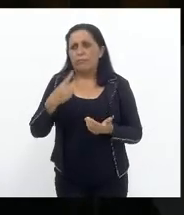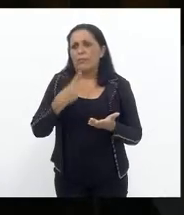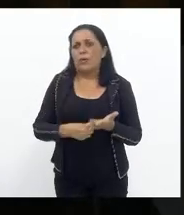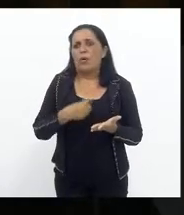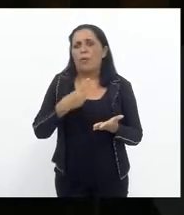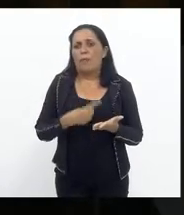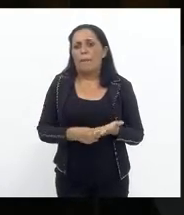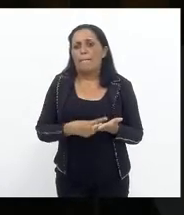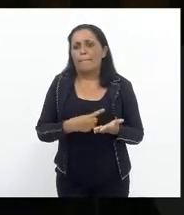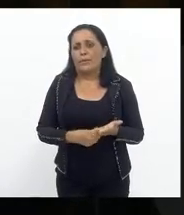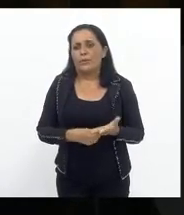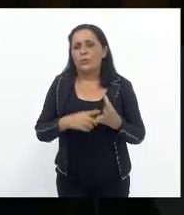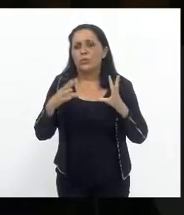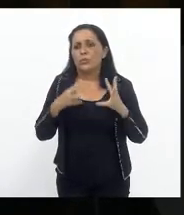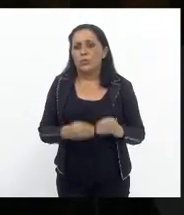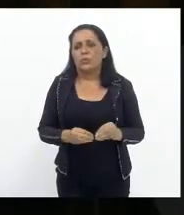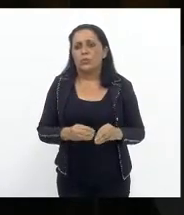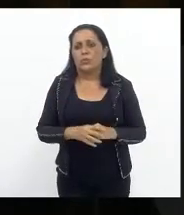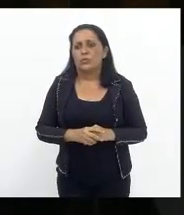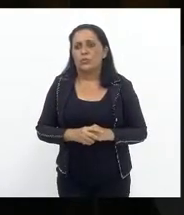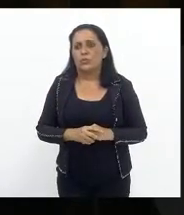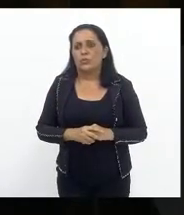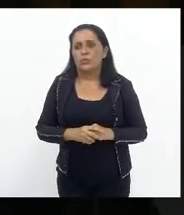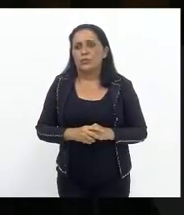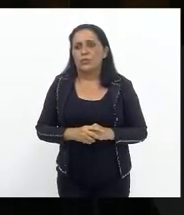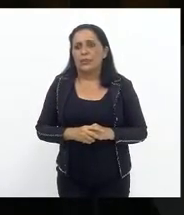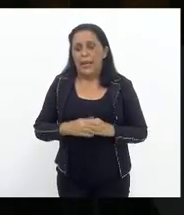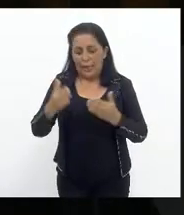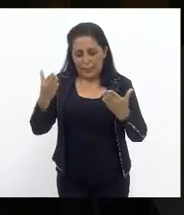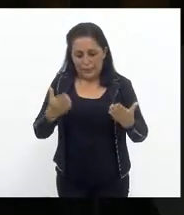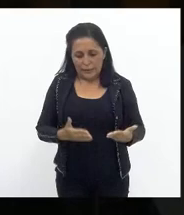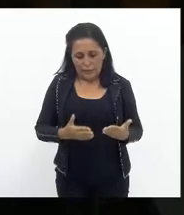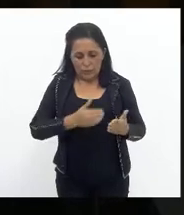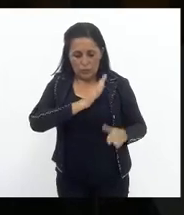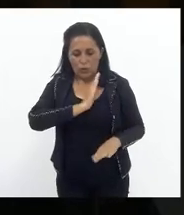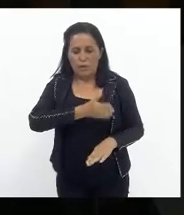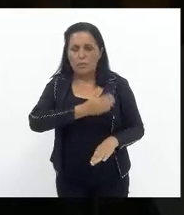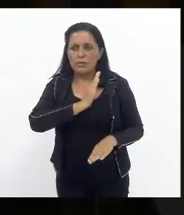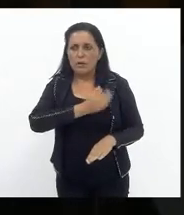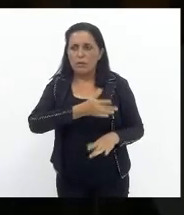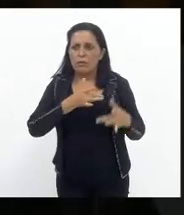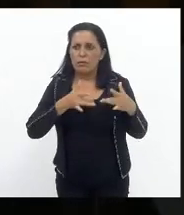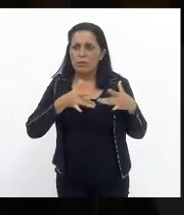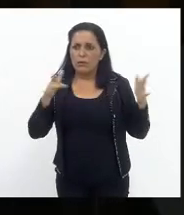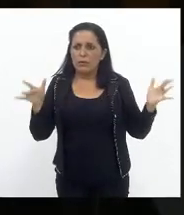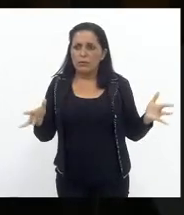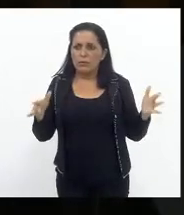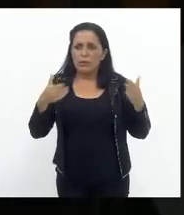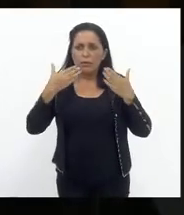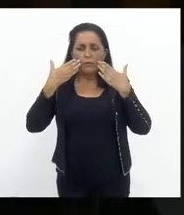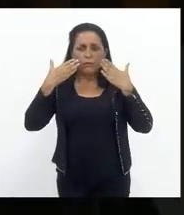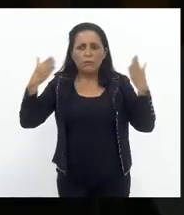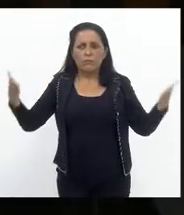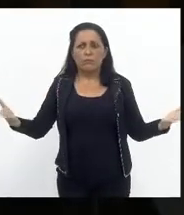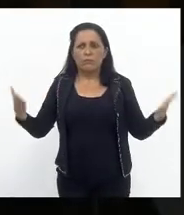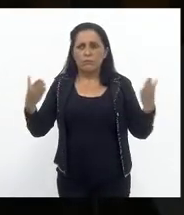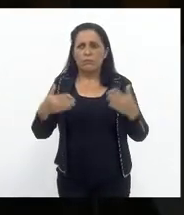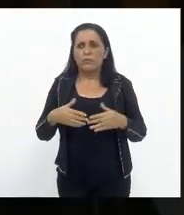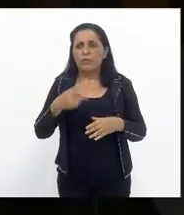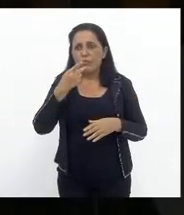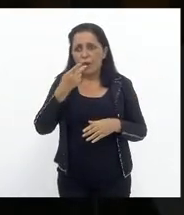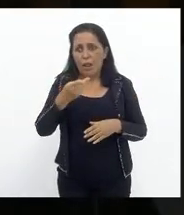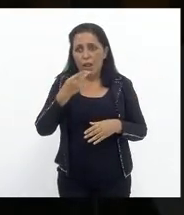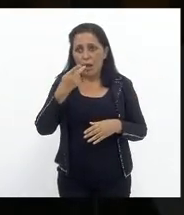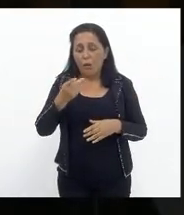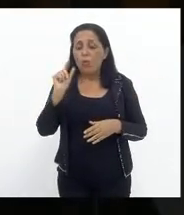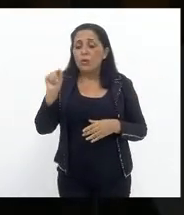compromisso com todos vocês. E eu venho aqui, de todo o coração, é ser transparente e falar para